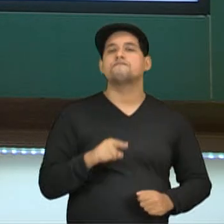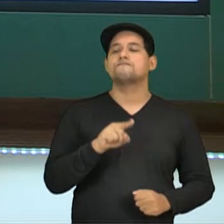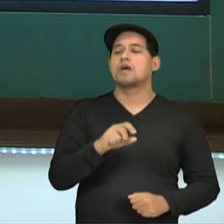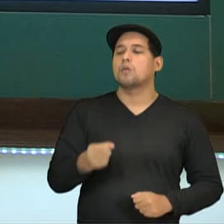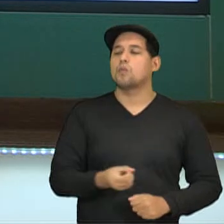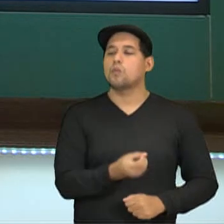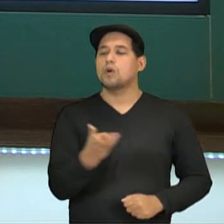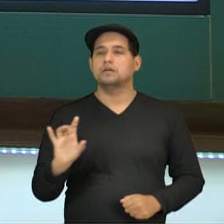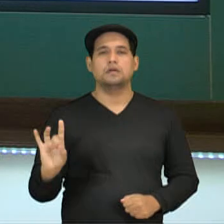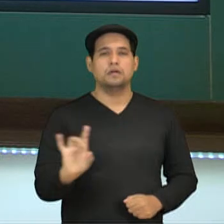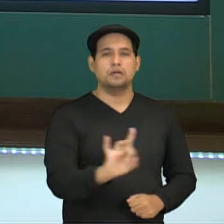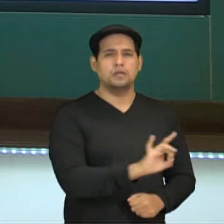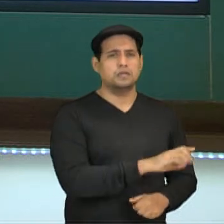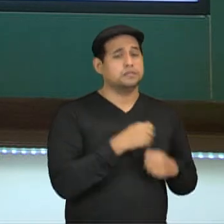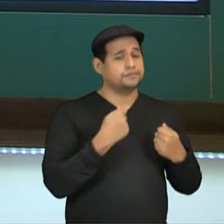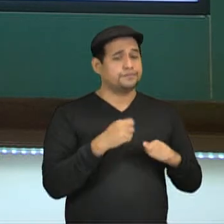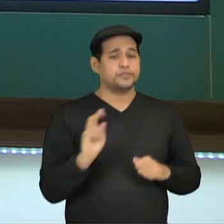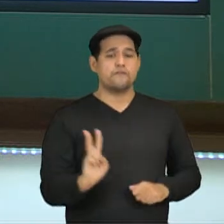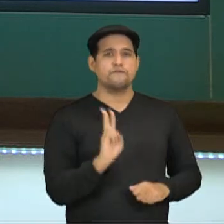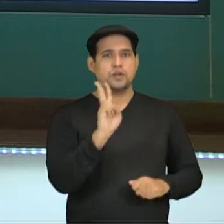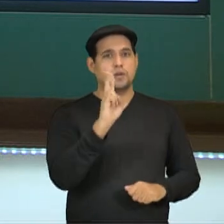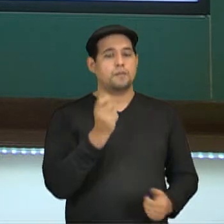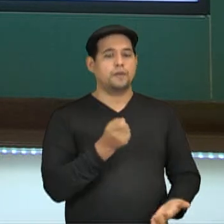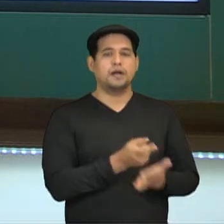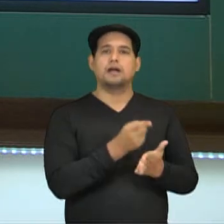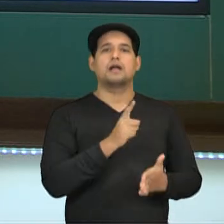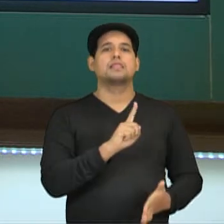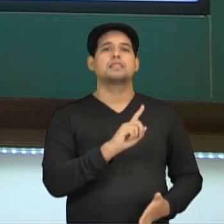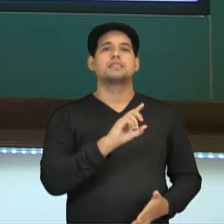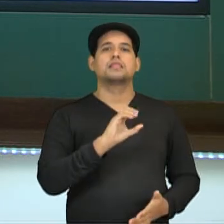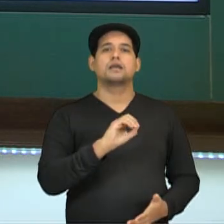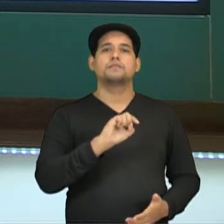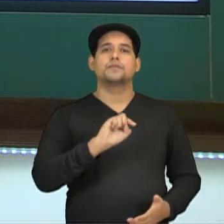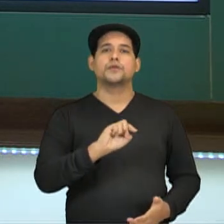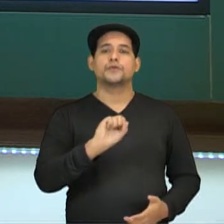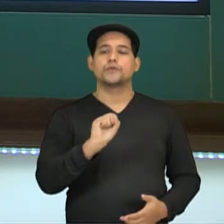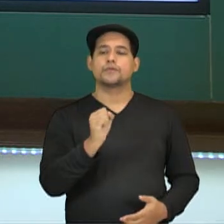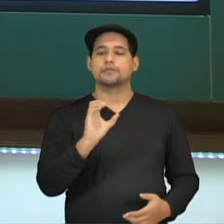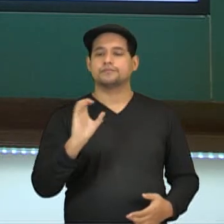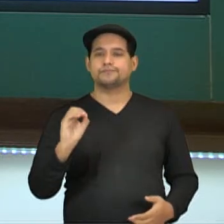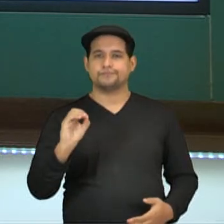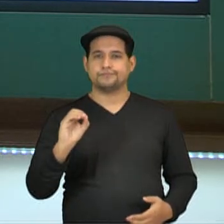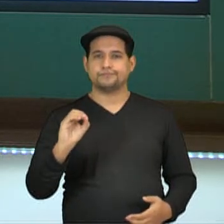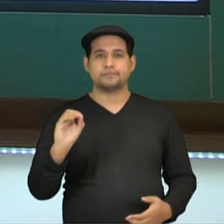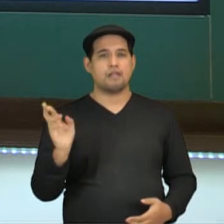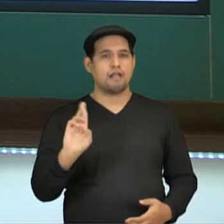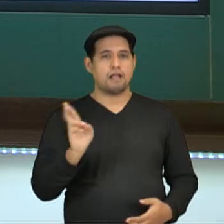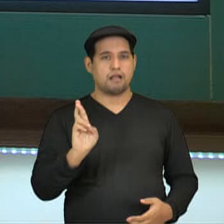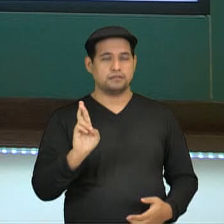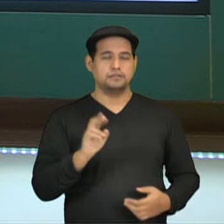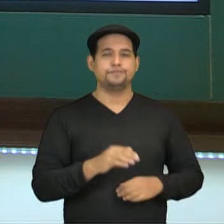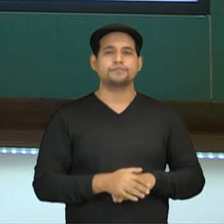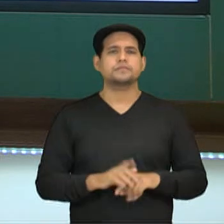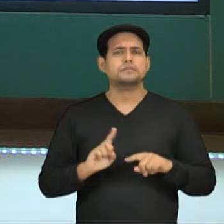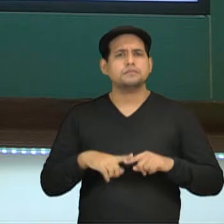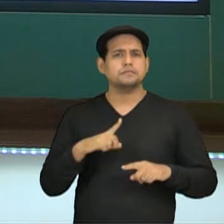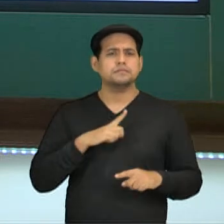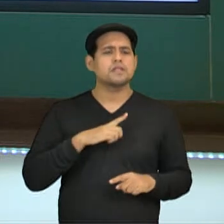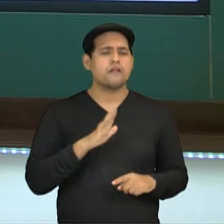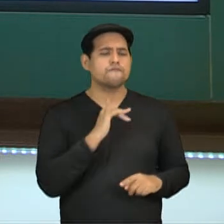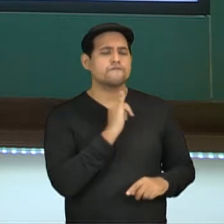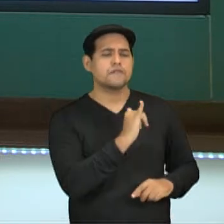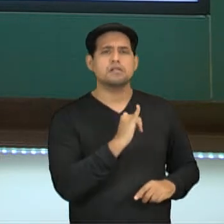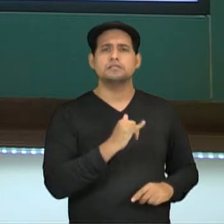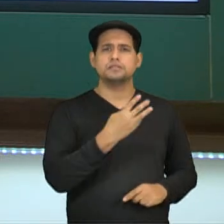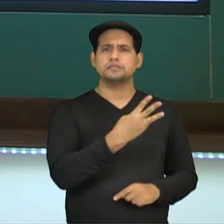cada um vai pagar, tem que fechar o valor total a ser pago, que é R$ 10.800, ok? Mas nós temos aquela